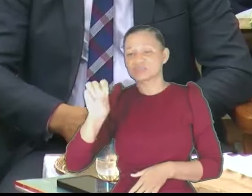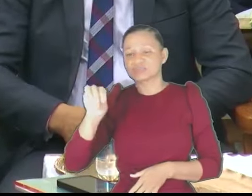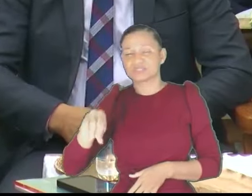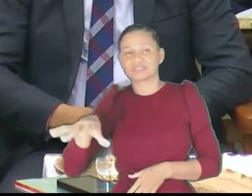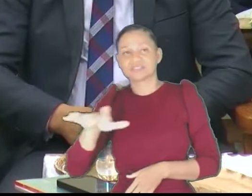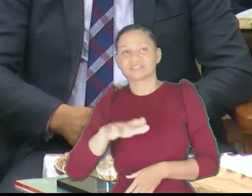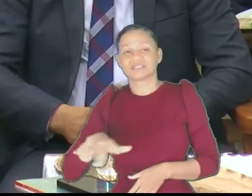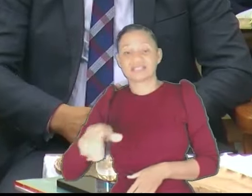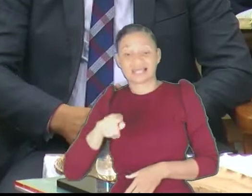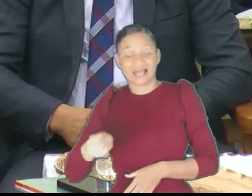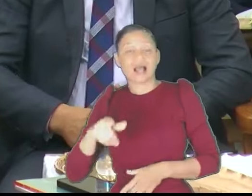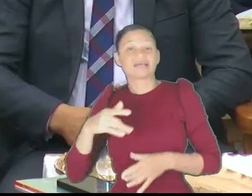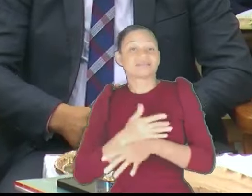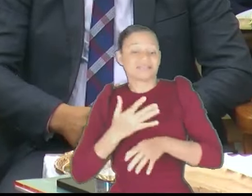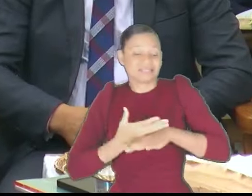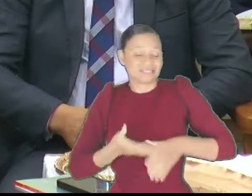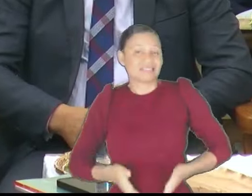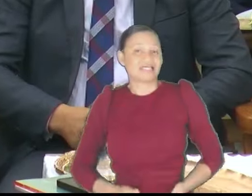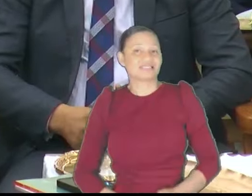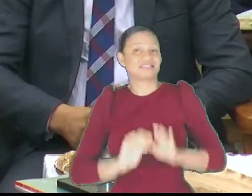Gesa.